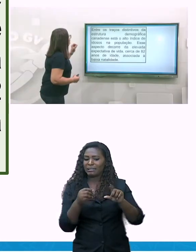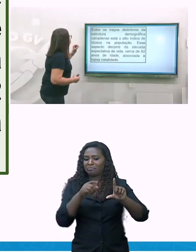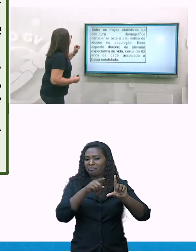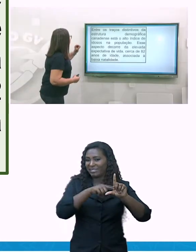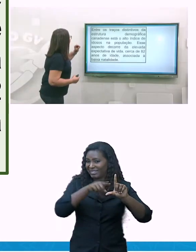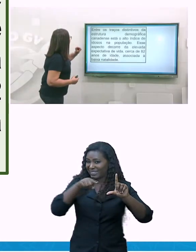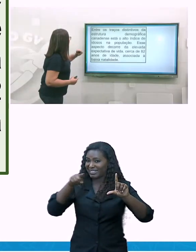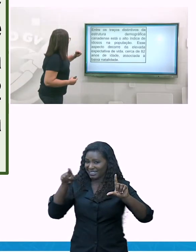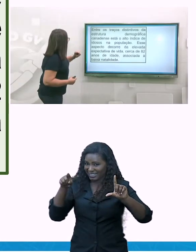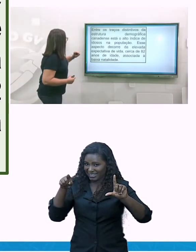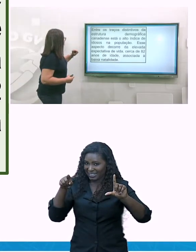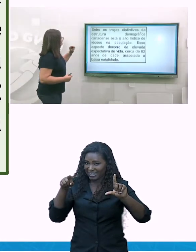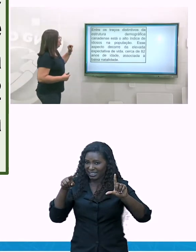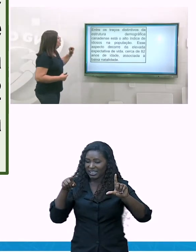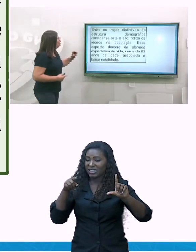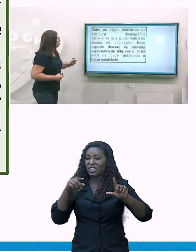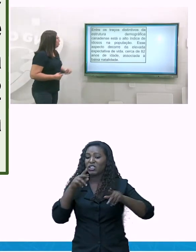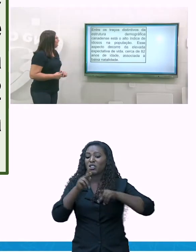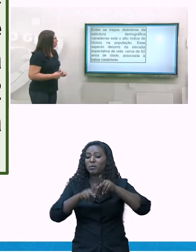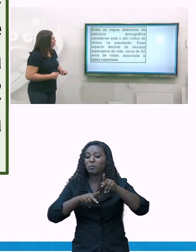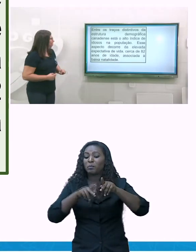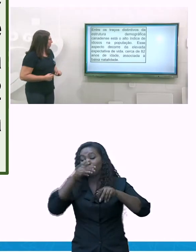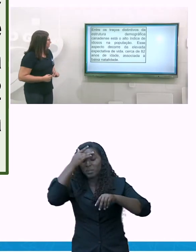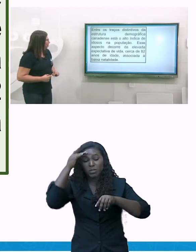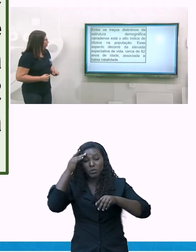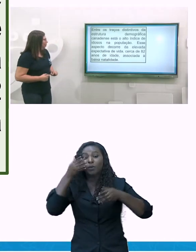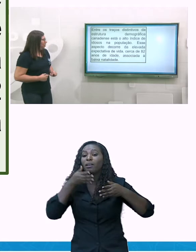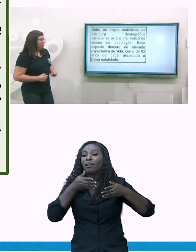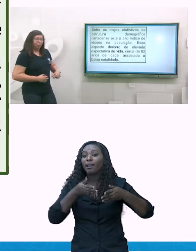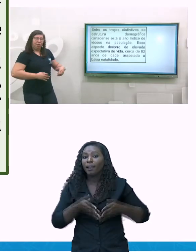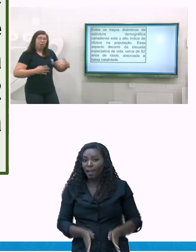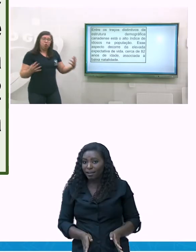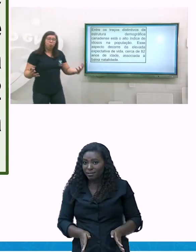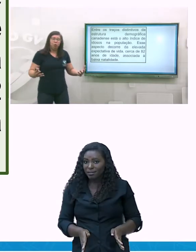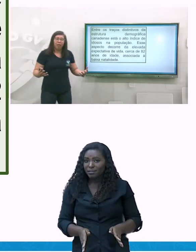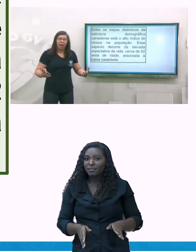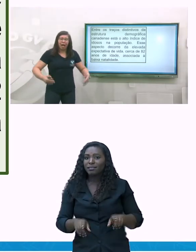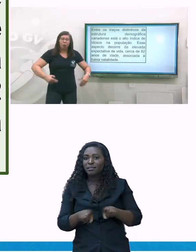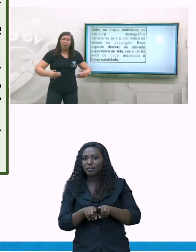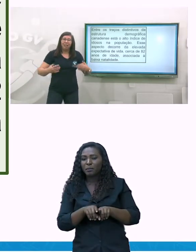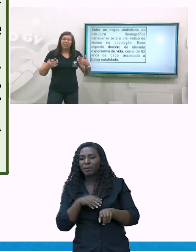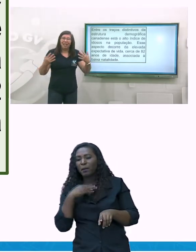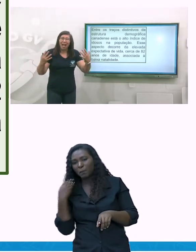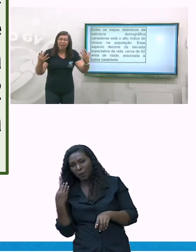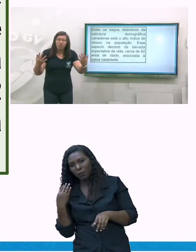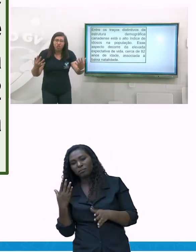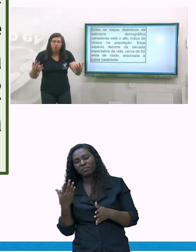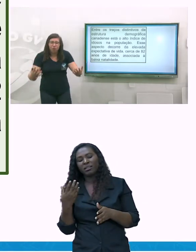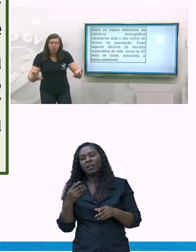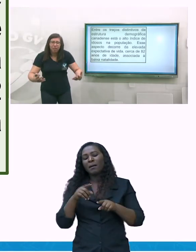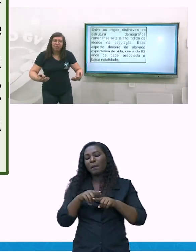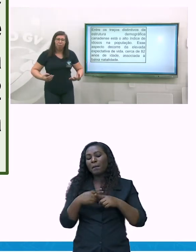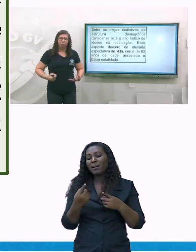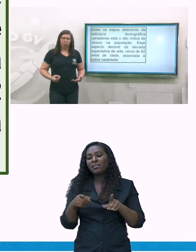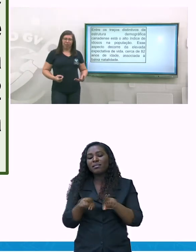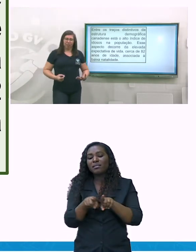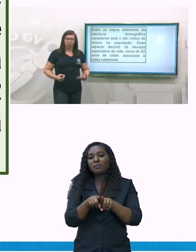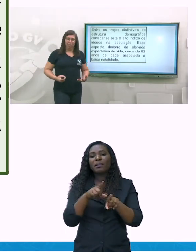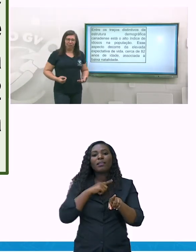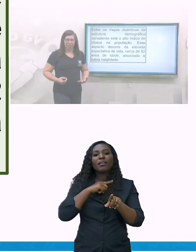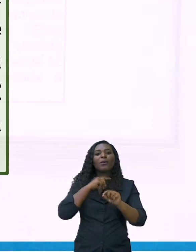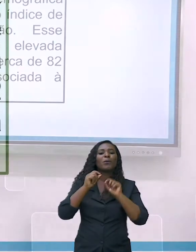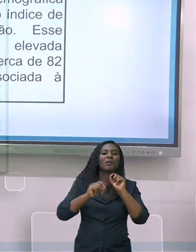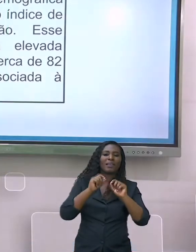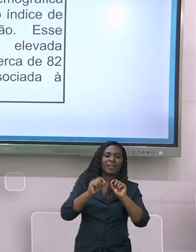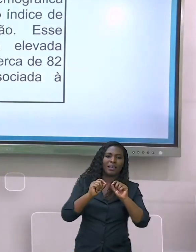o alto índice de idosos na população. Isso porque a qualidade de vida da população